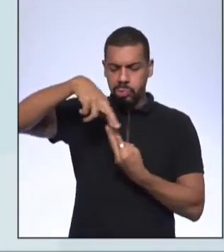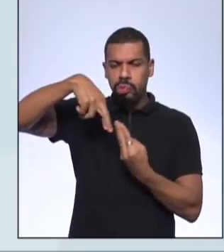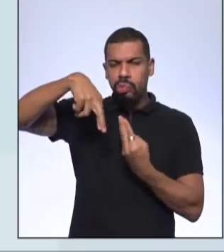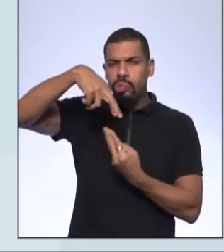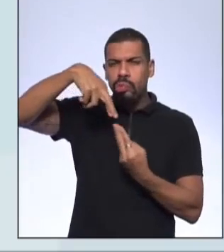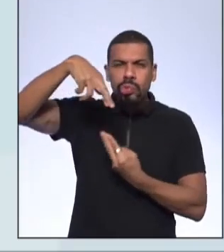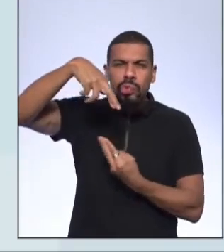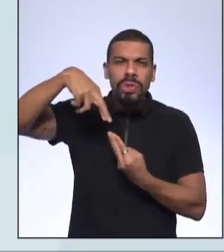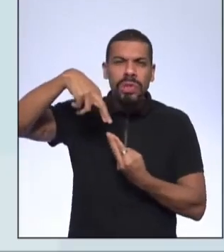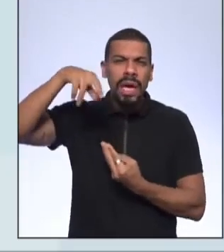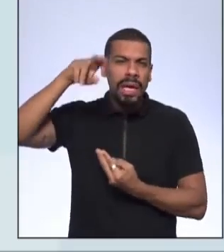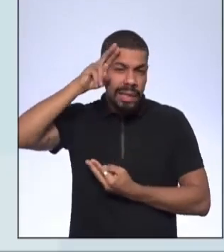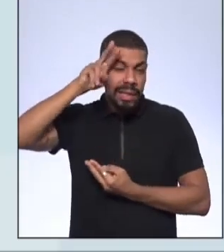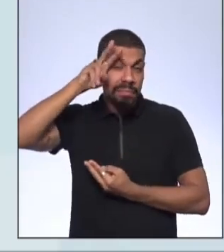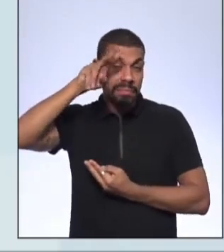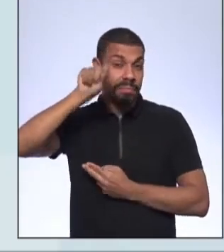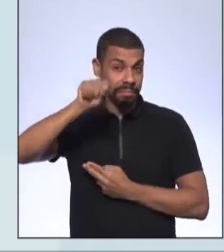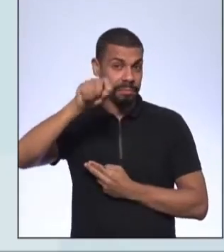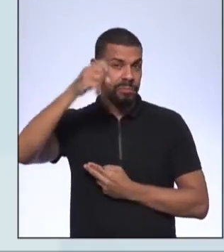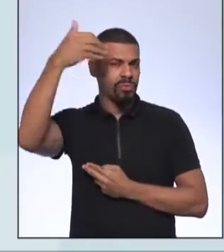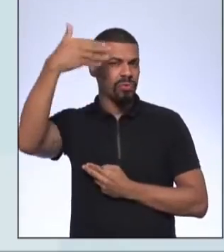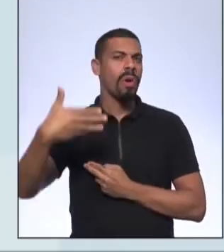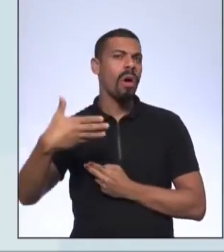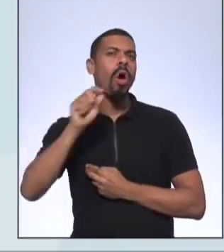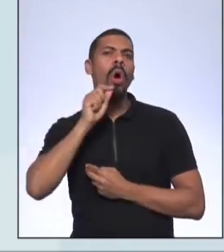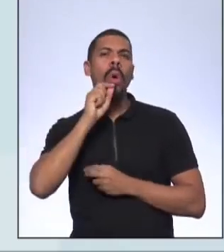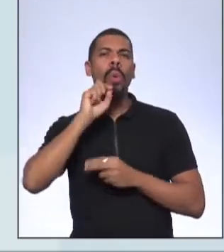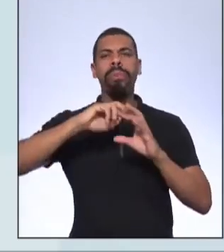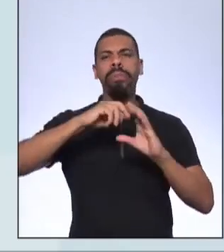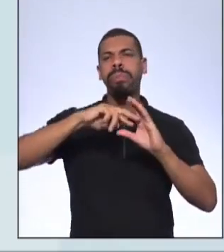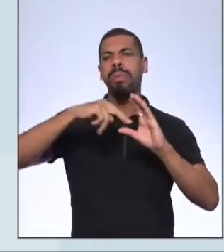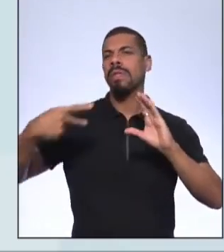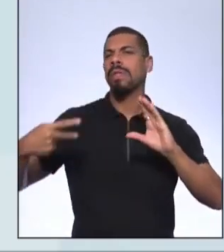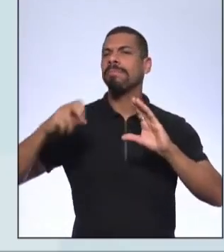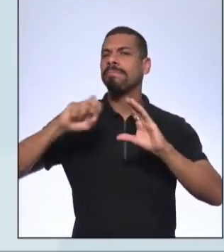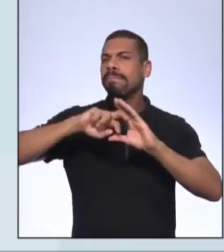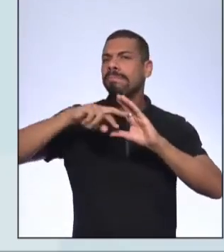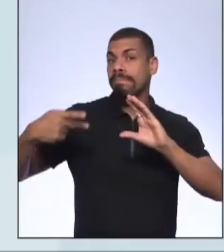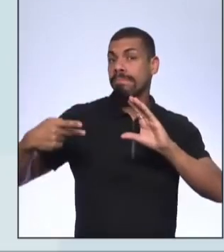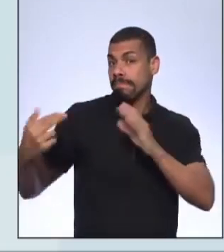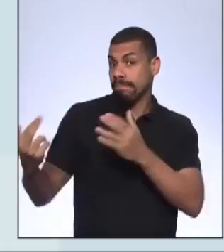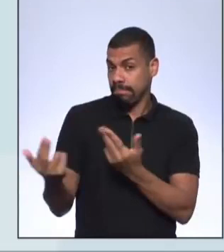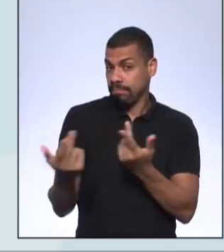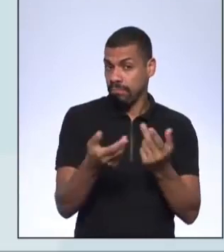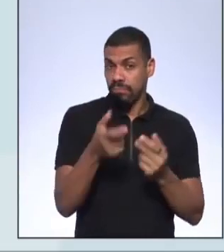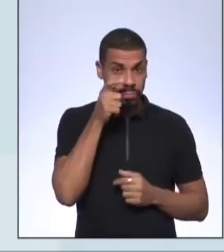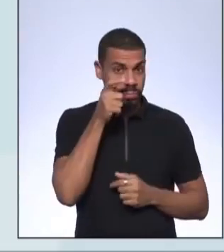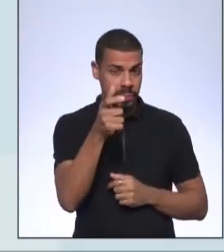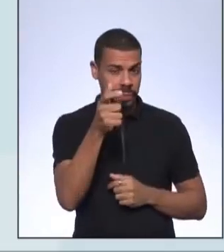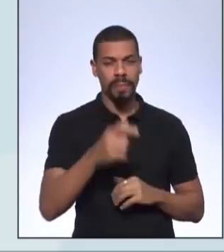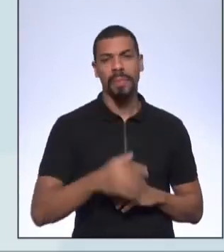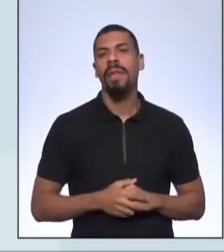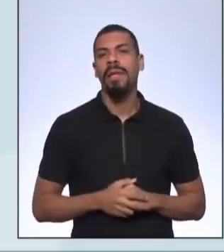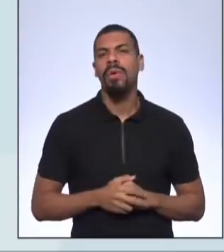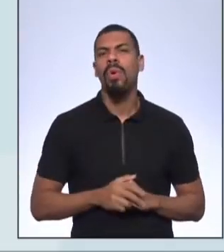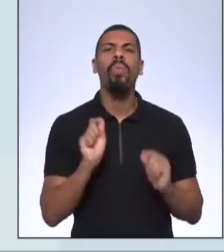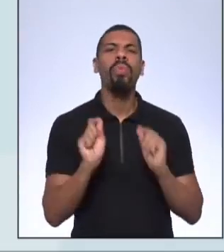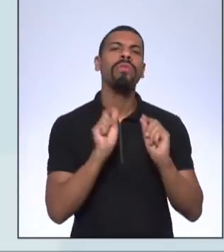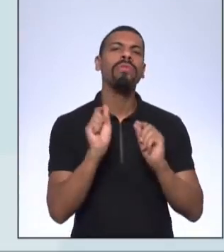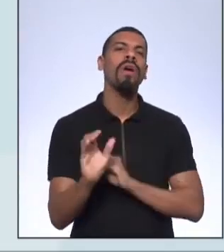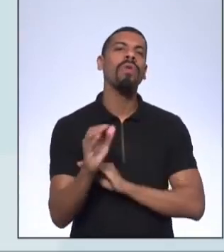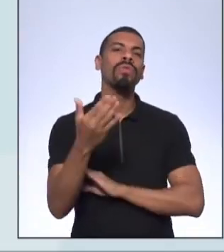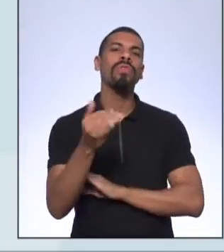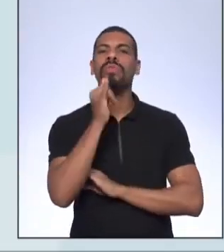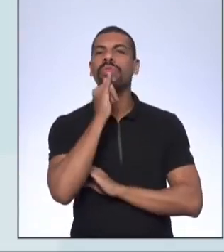Esse emaranhado, ele vai os cromossomos vão se diferenciar em cromossomos mesmo, como a gente vê. Tá? Então, o que vai acontecer? Eu vou